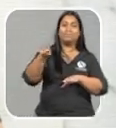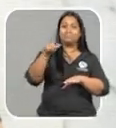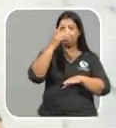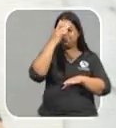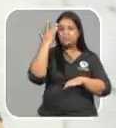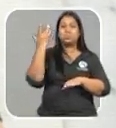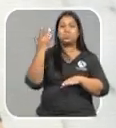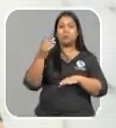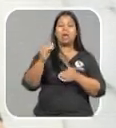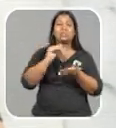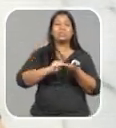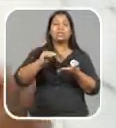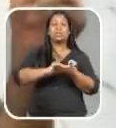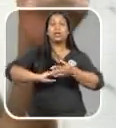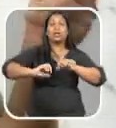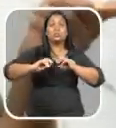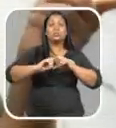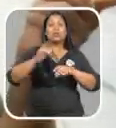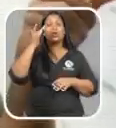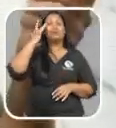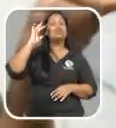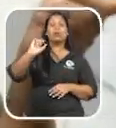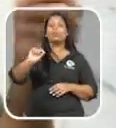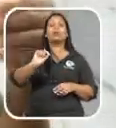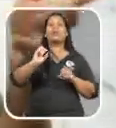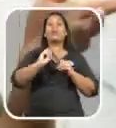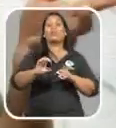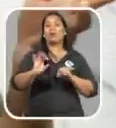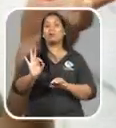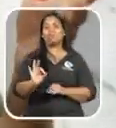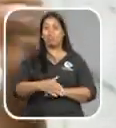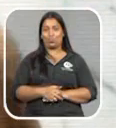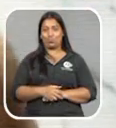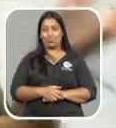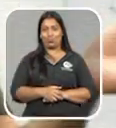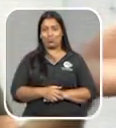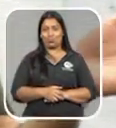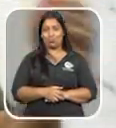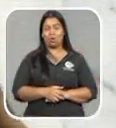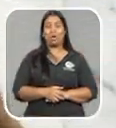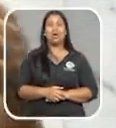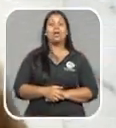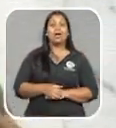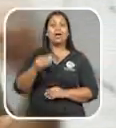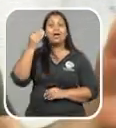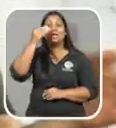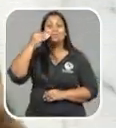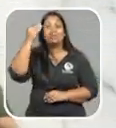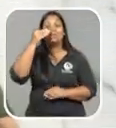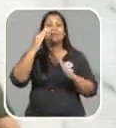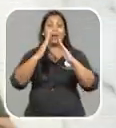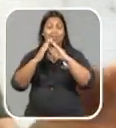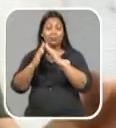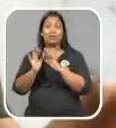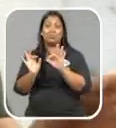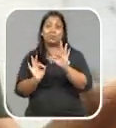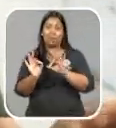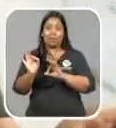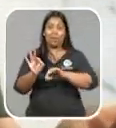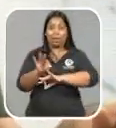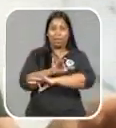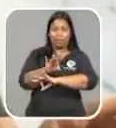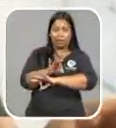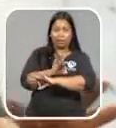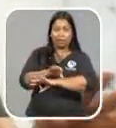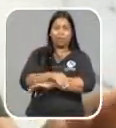educação. Ela tem uma experiência como secretária de habitação, porque ela era arquiteta, uma gestão pífia, absoluta, não aconteceu nada